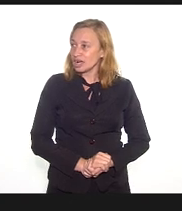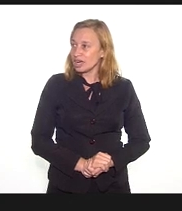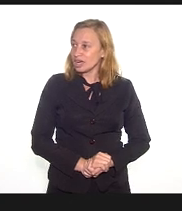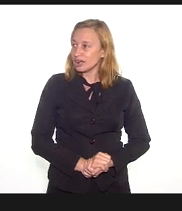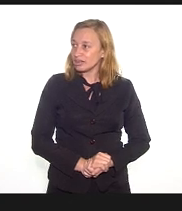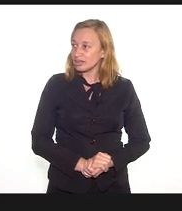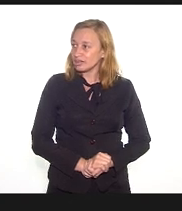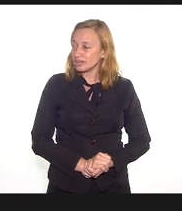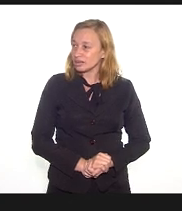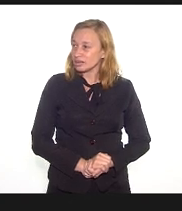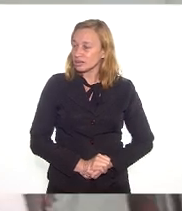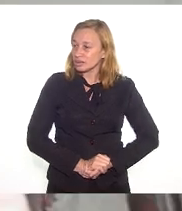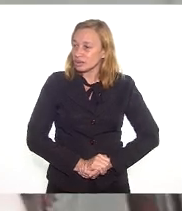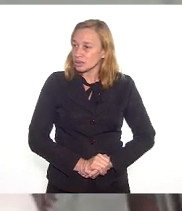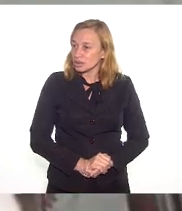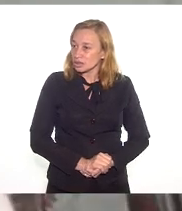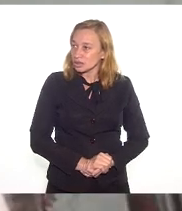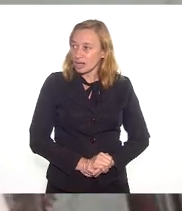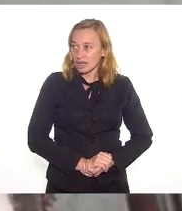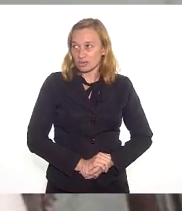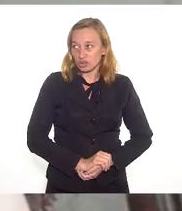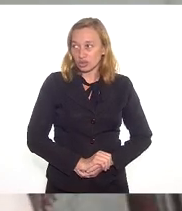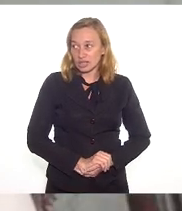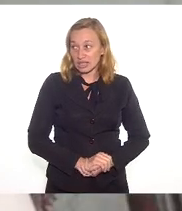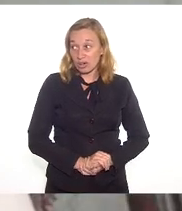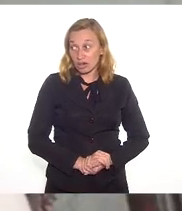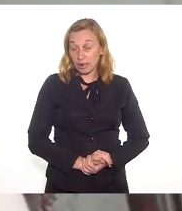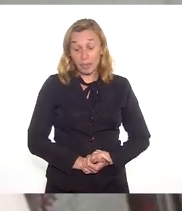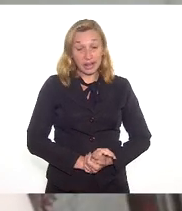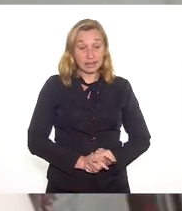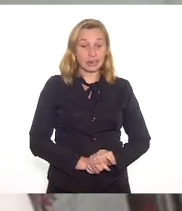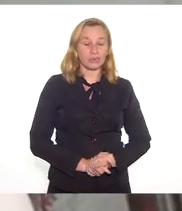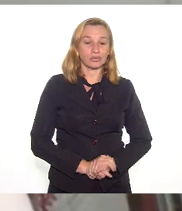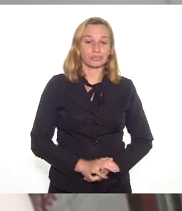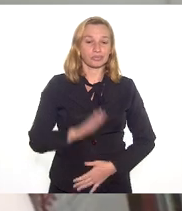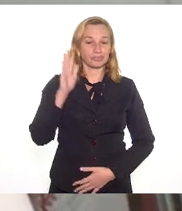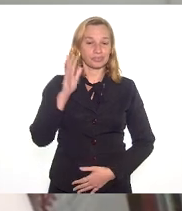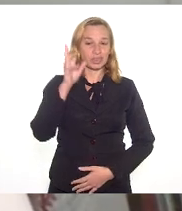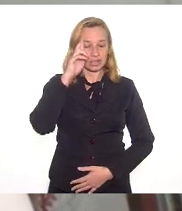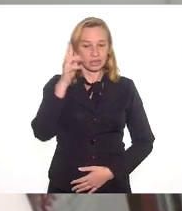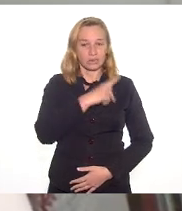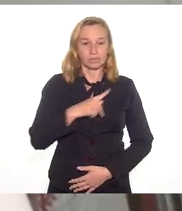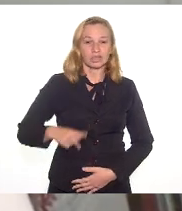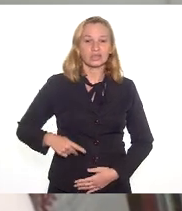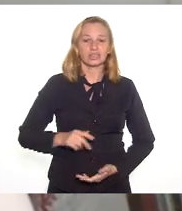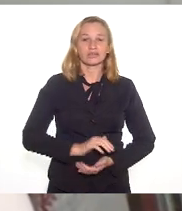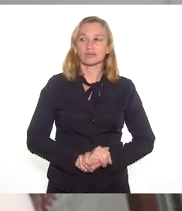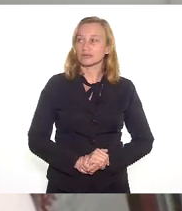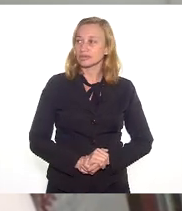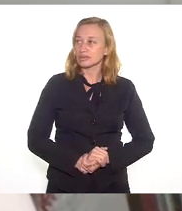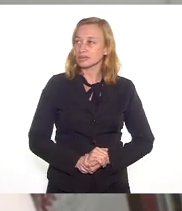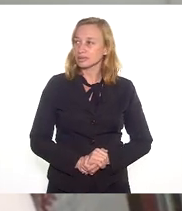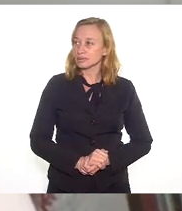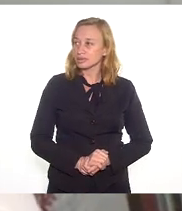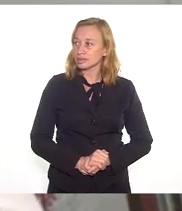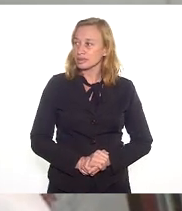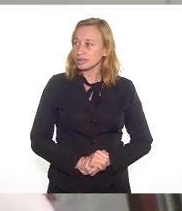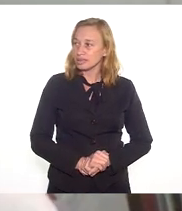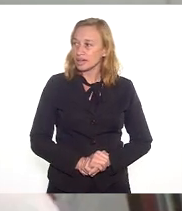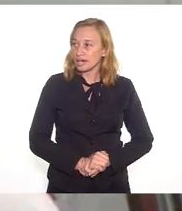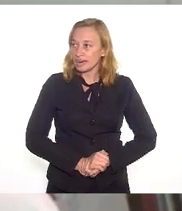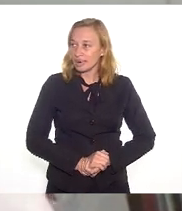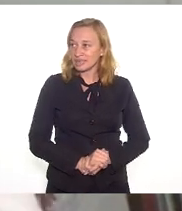Rodrigo Amorim? Oi, senhora presidente. Senhora presidente, minha querida